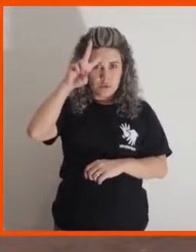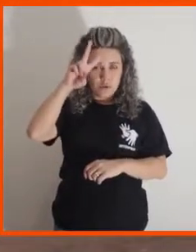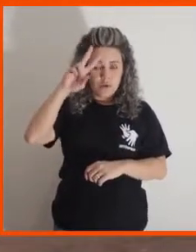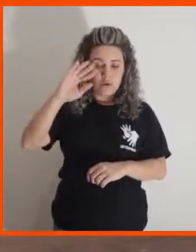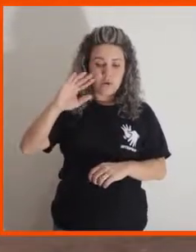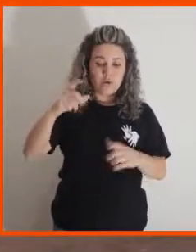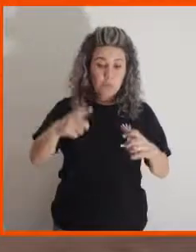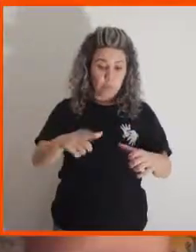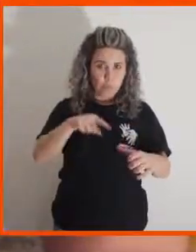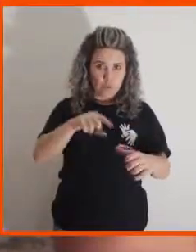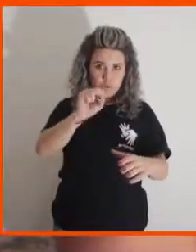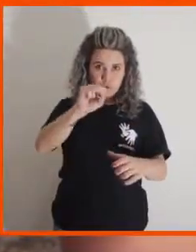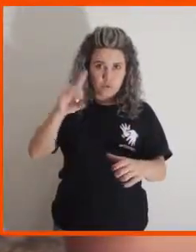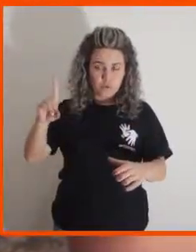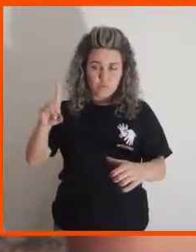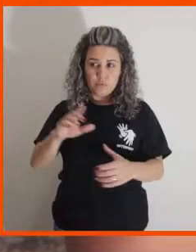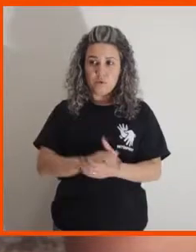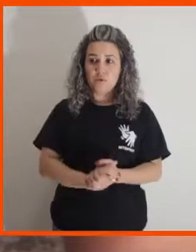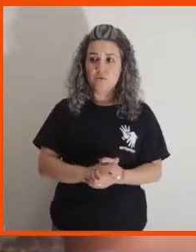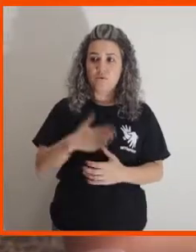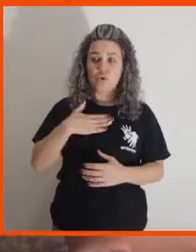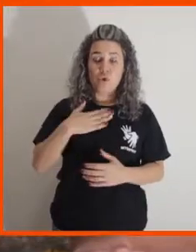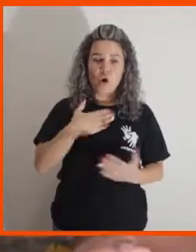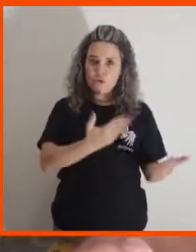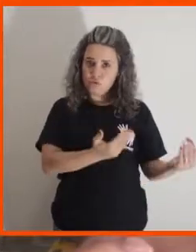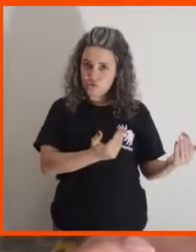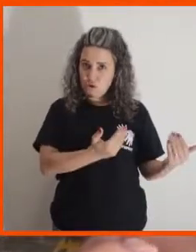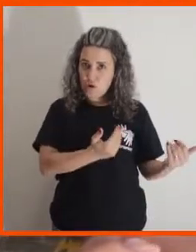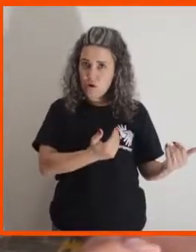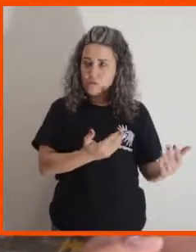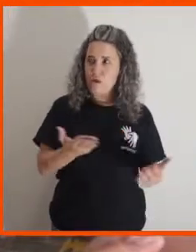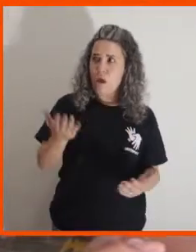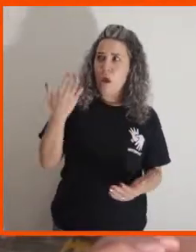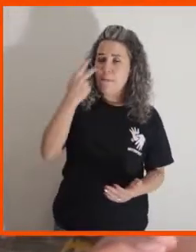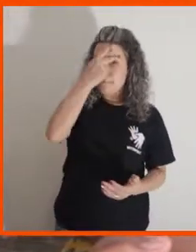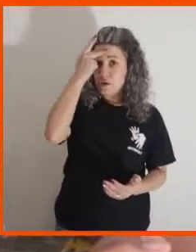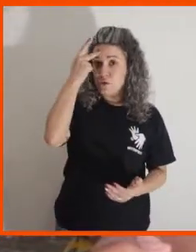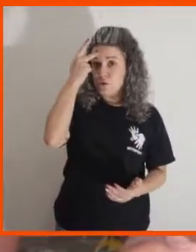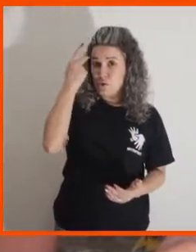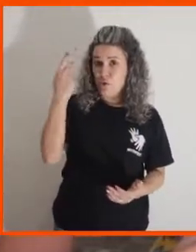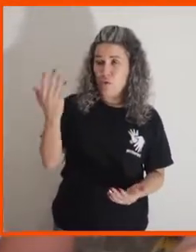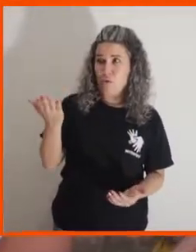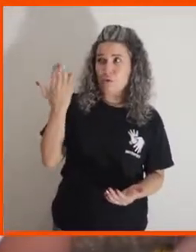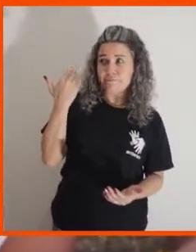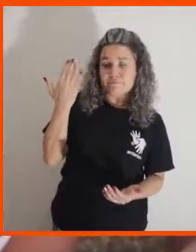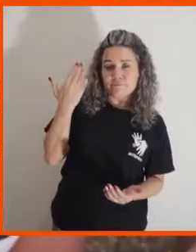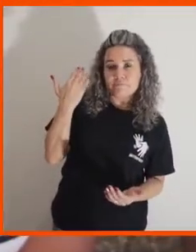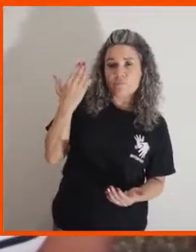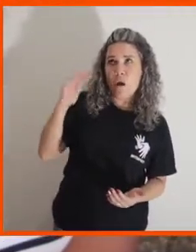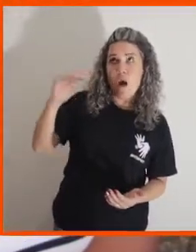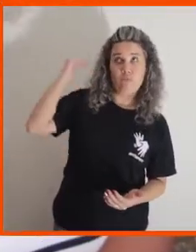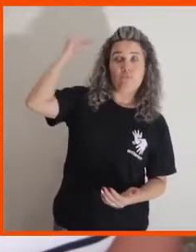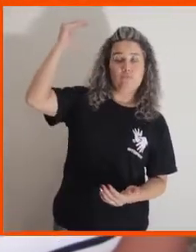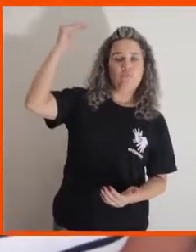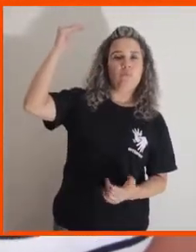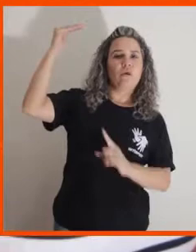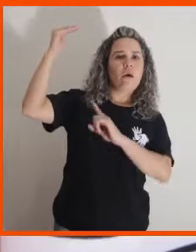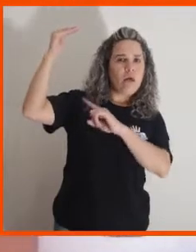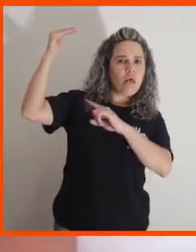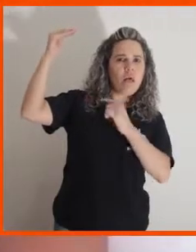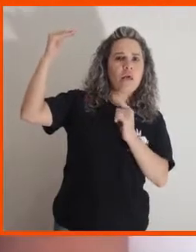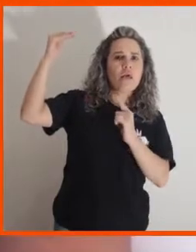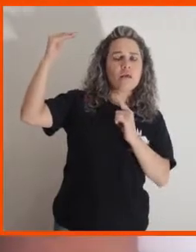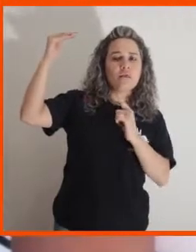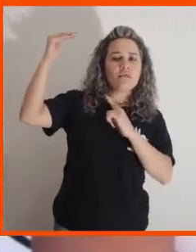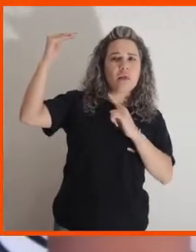do nosso povoado. Como somos mais jovens, os antigos têm mais habilidade. Então, para nós poder saber